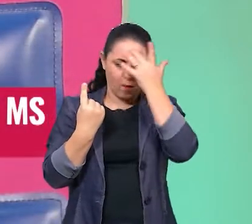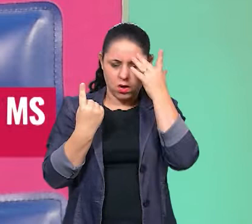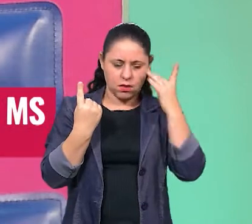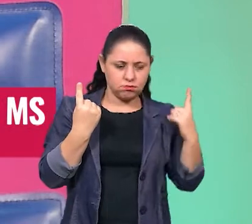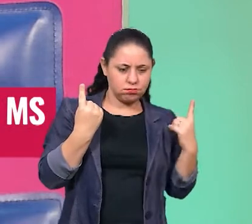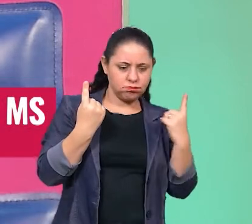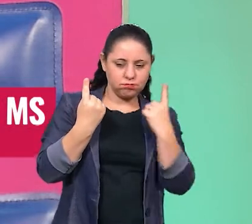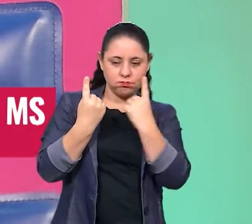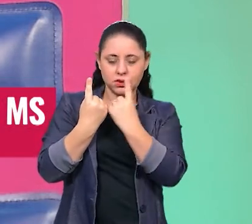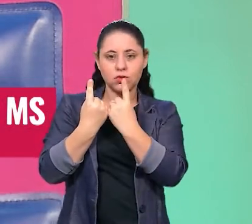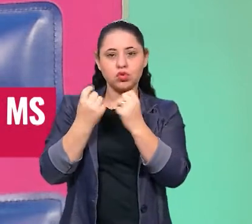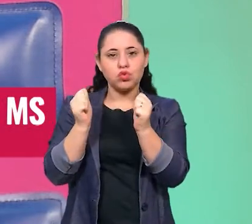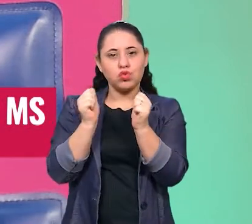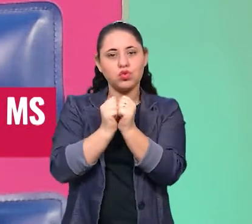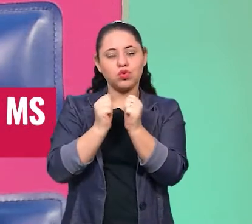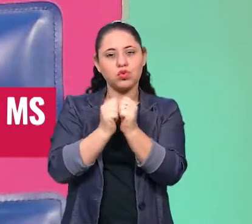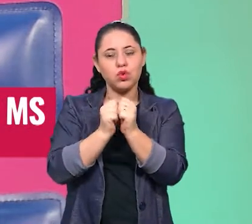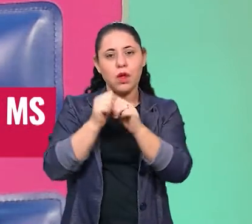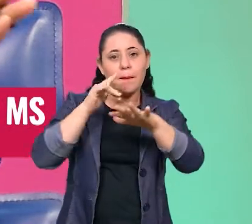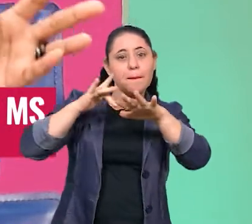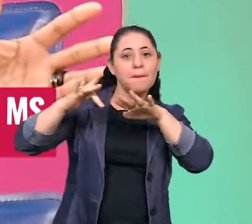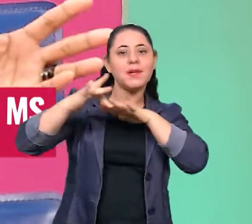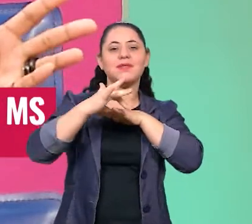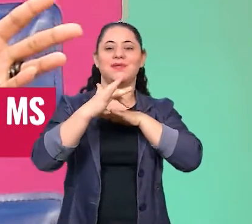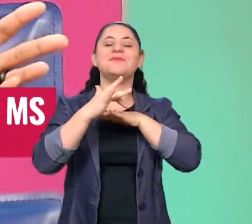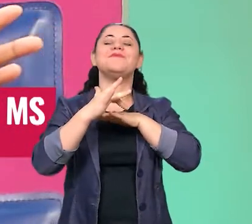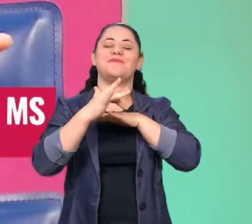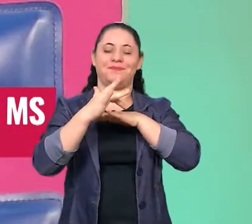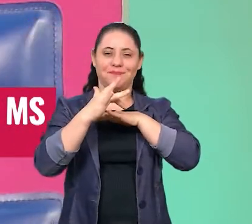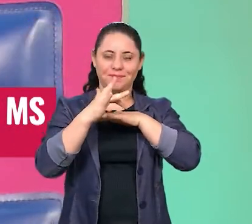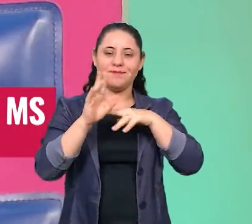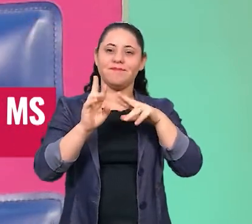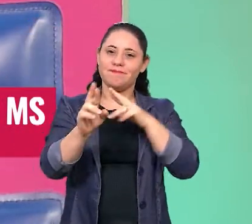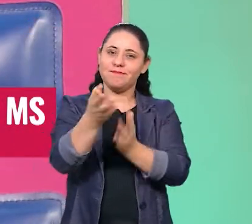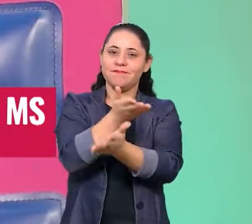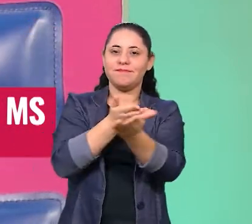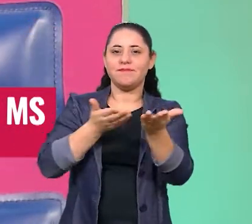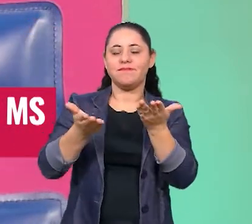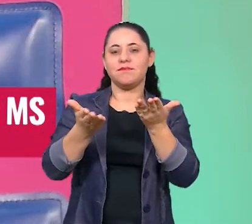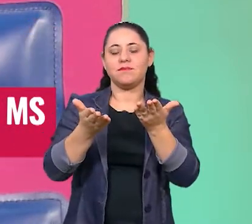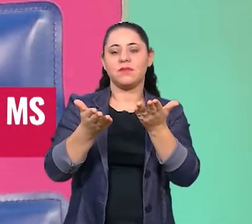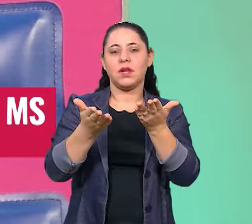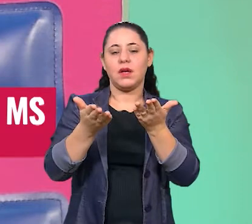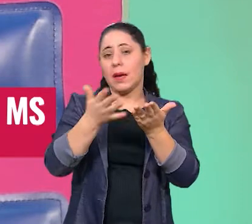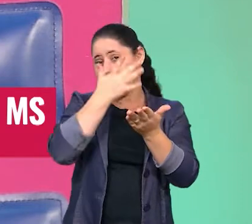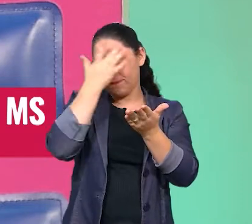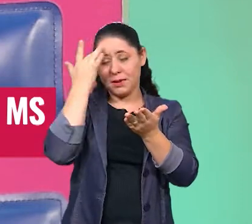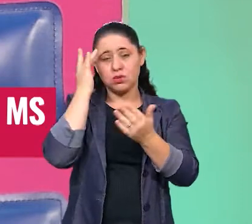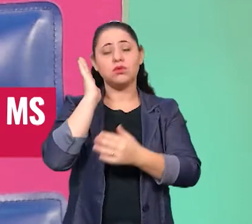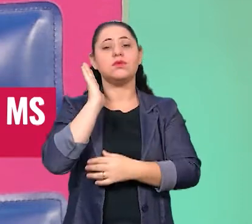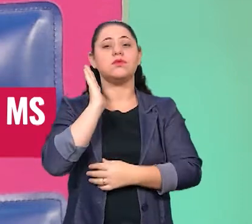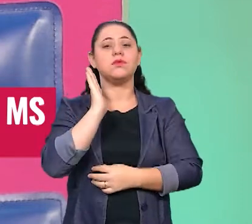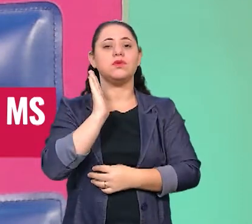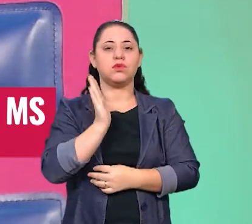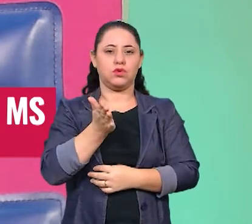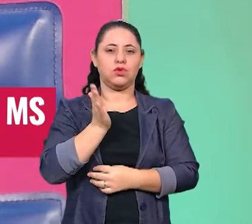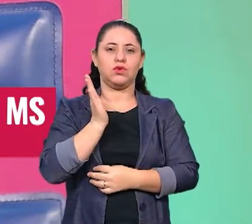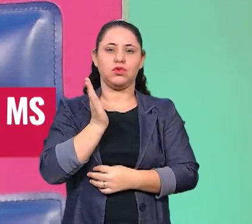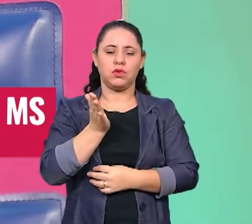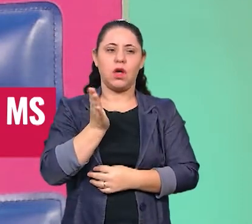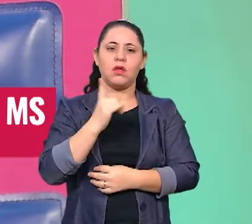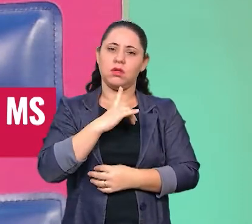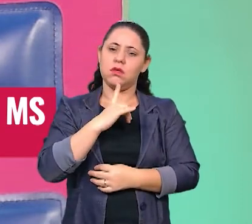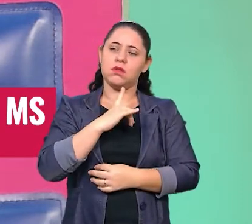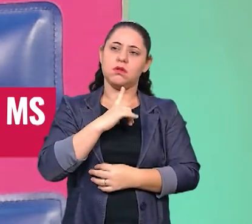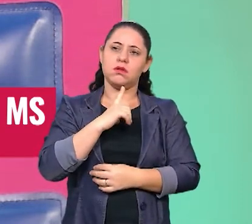as pessoas estão próximas de você por meio das mídias sociais, né? Sim. Então, e artistas que nós já,